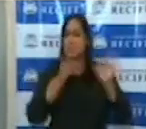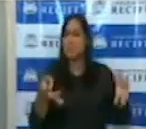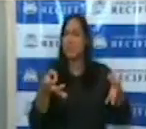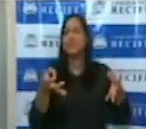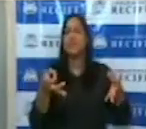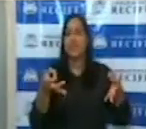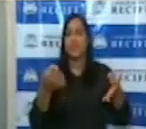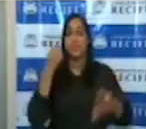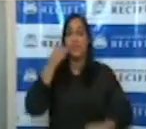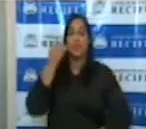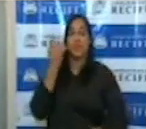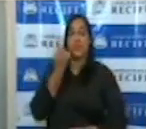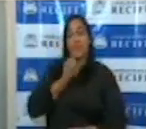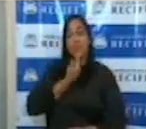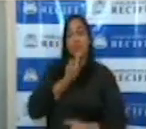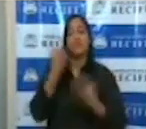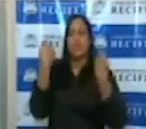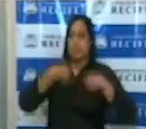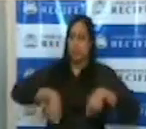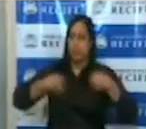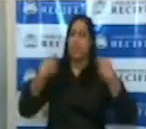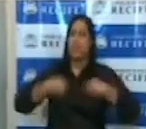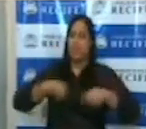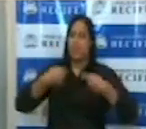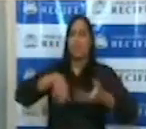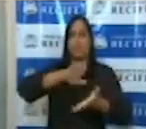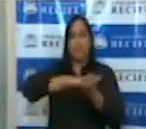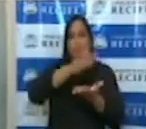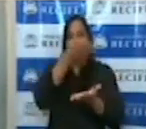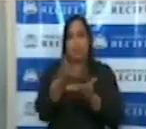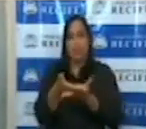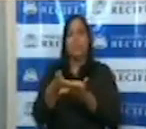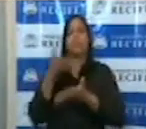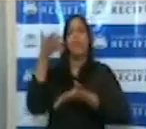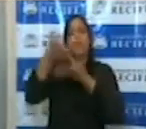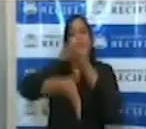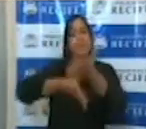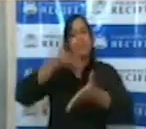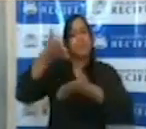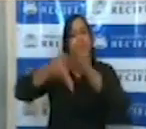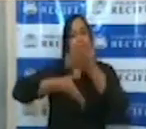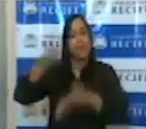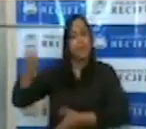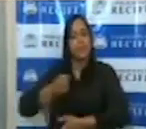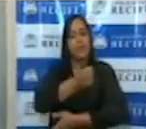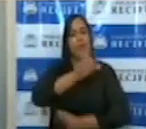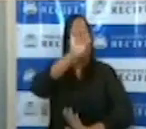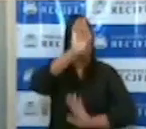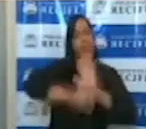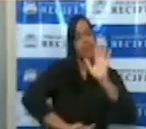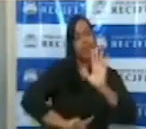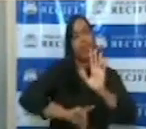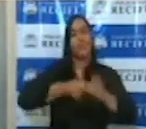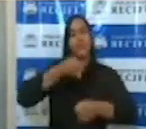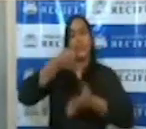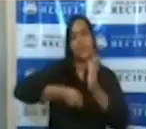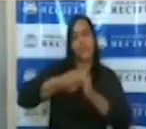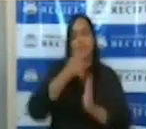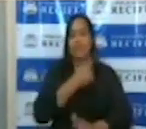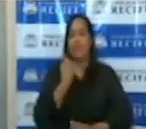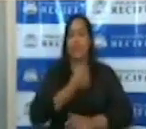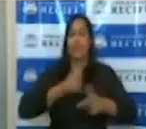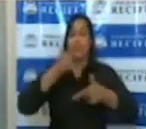mas para as pessoas que precisam, os recursos das Libras irá permitir o direito de fiscalizar o nosso trabalho,